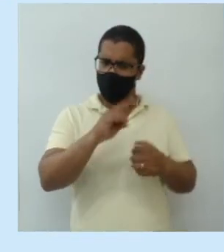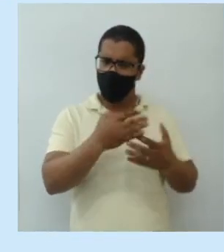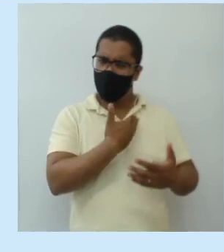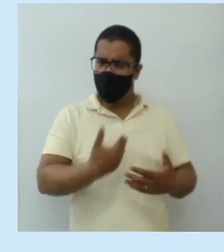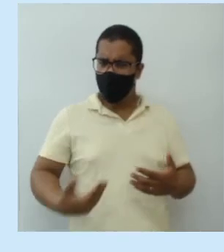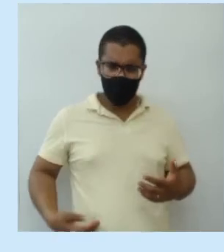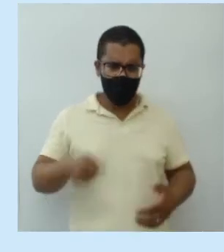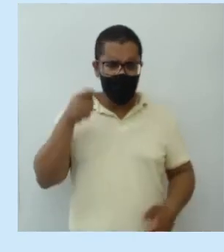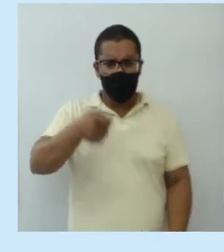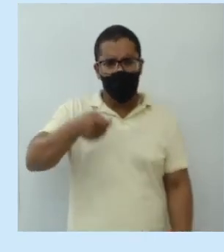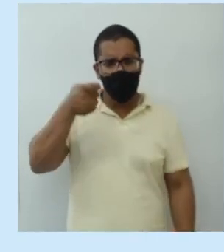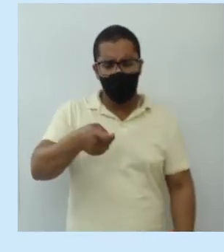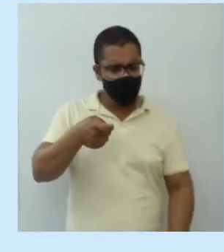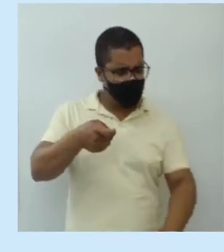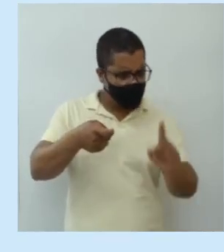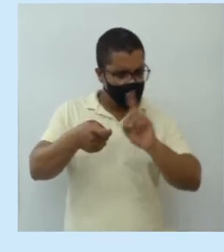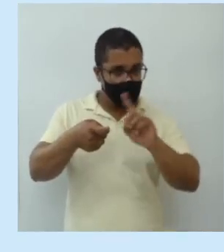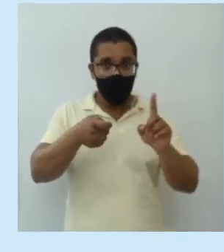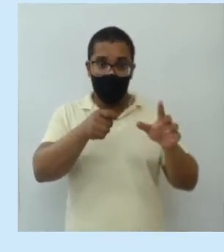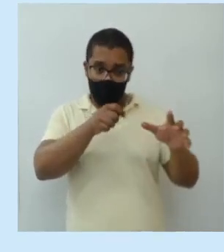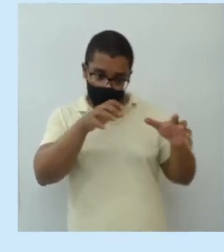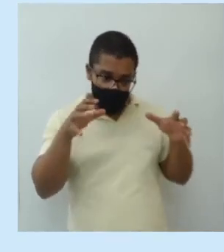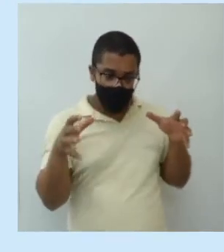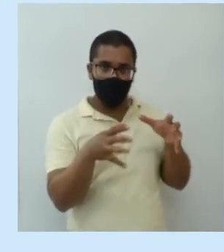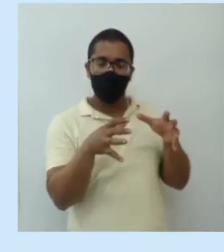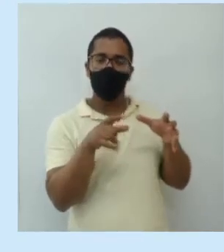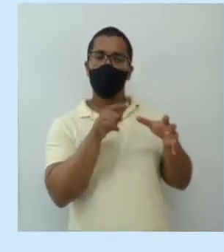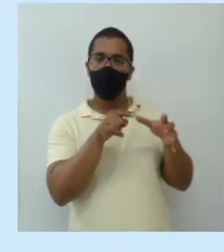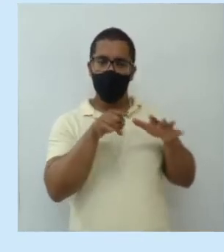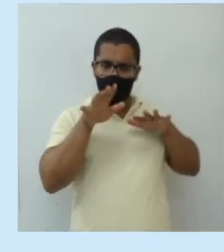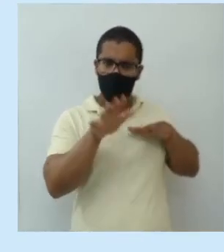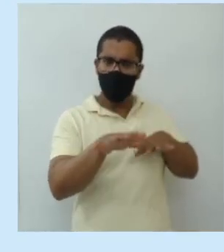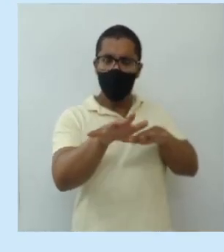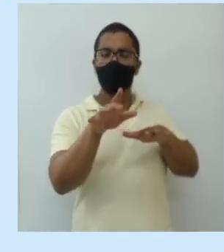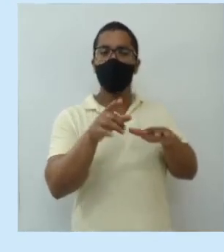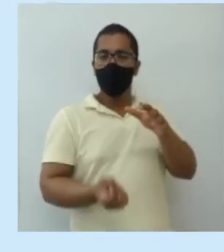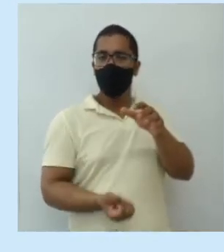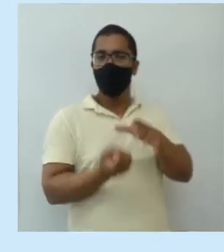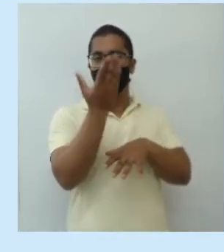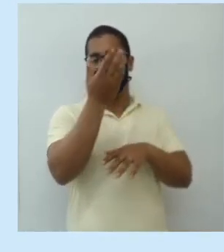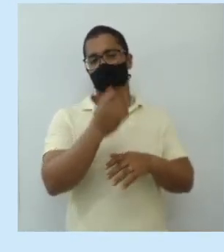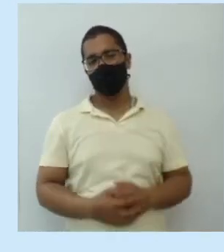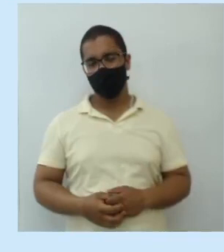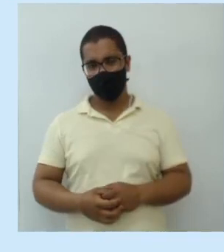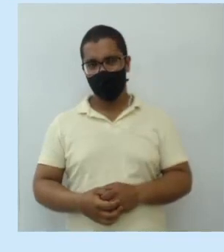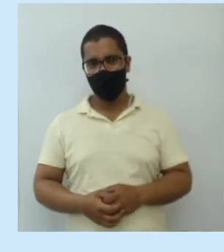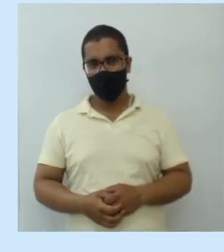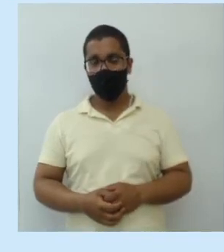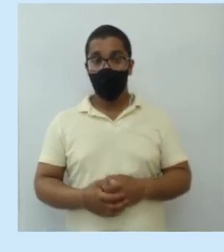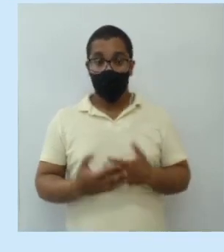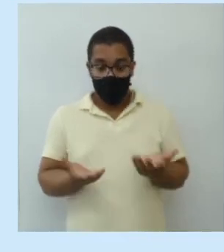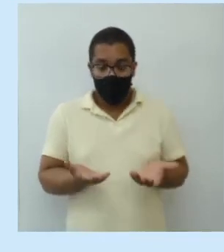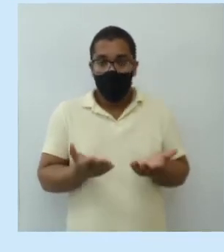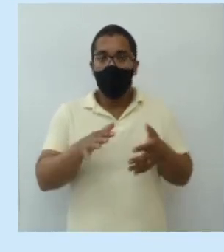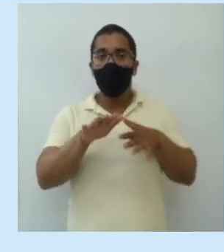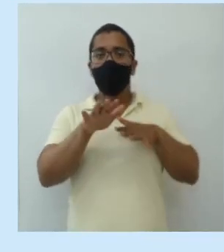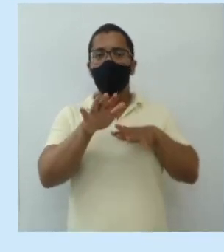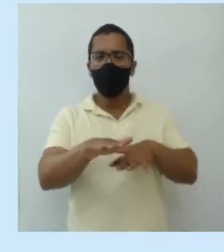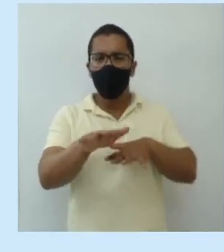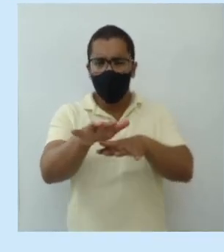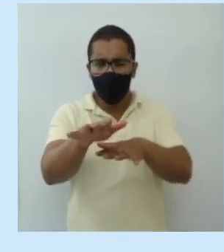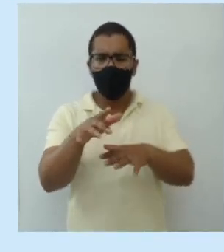governo ditatorial, formando uma massa importante de combate organizado, certo? Então esses movimentos eles